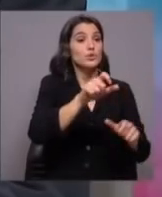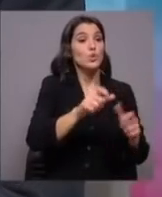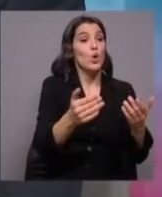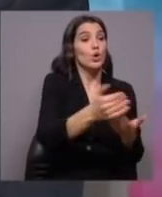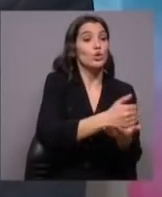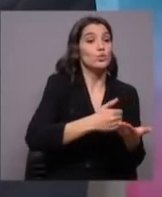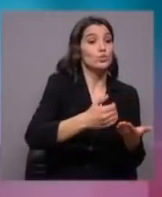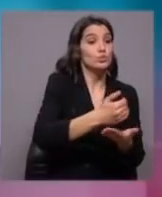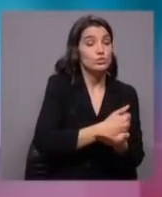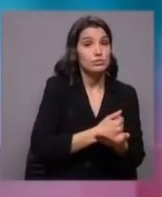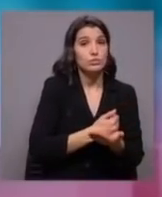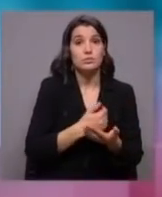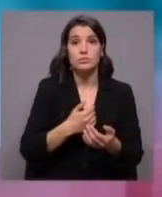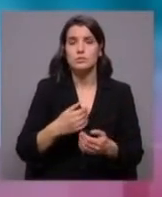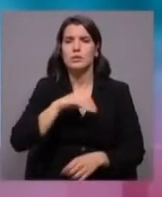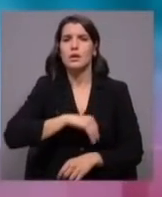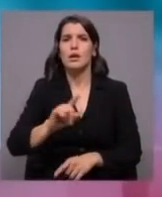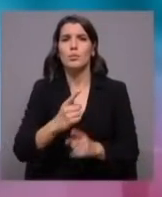não, que, efetivamente...